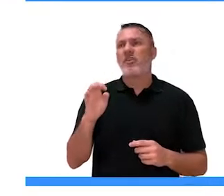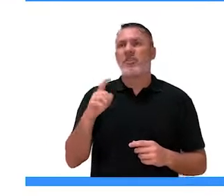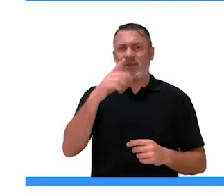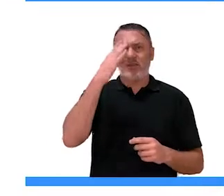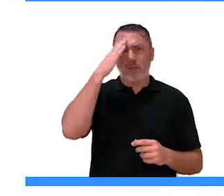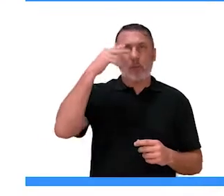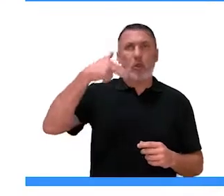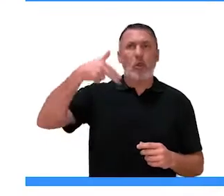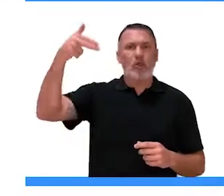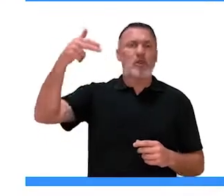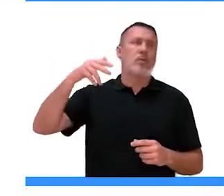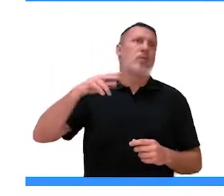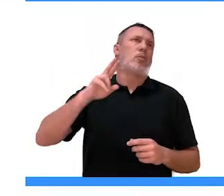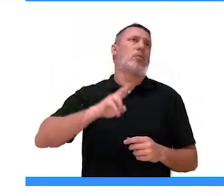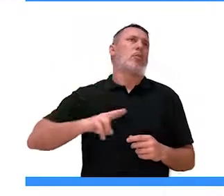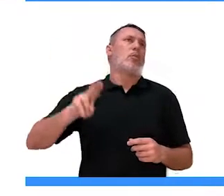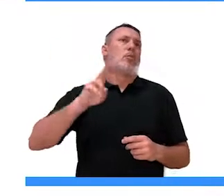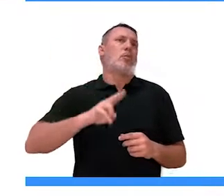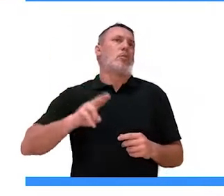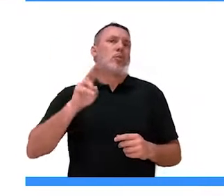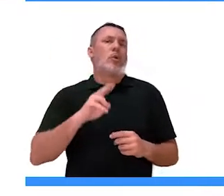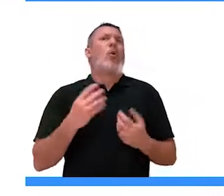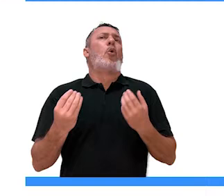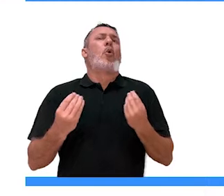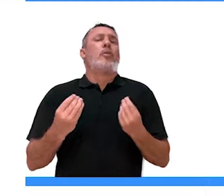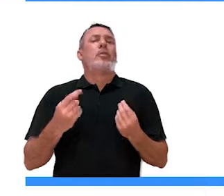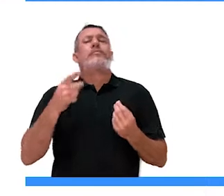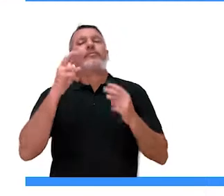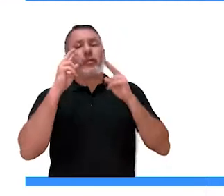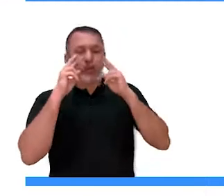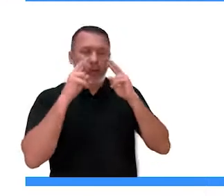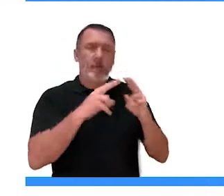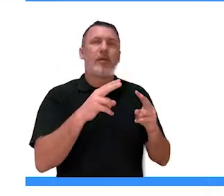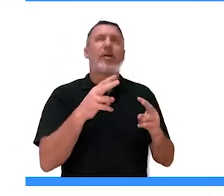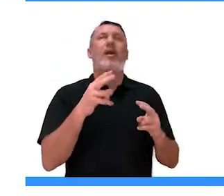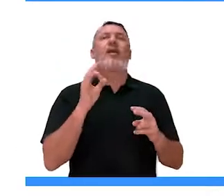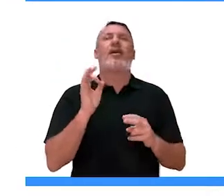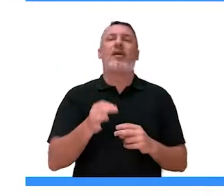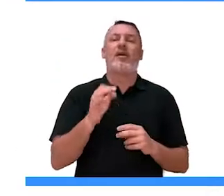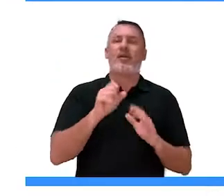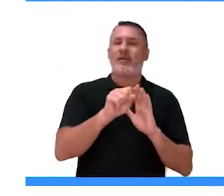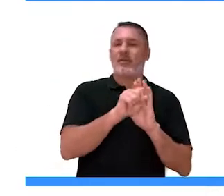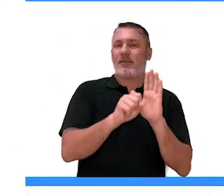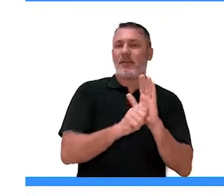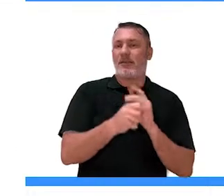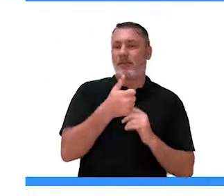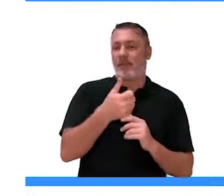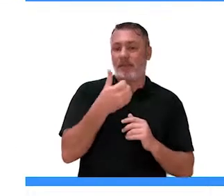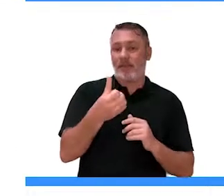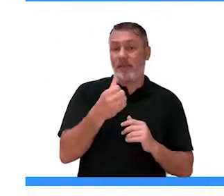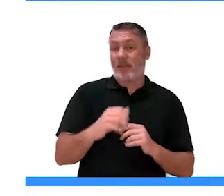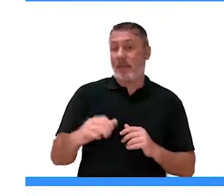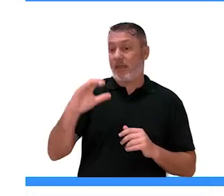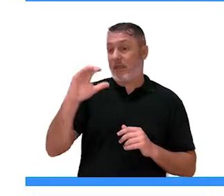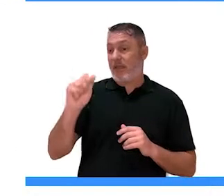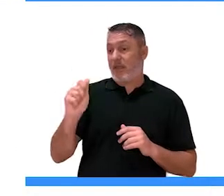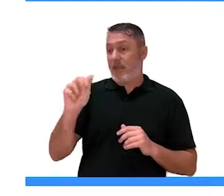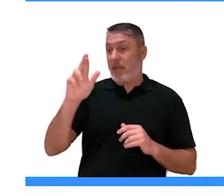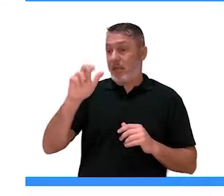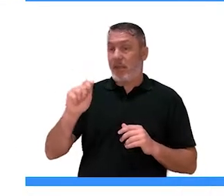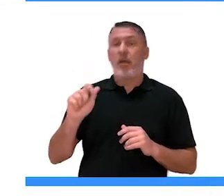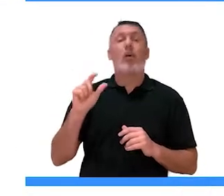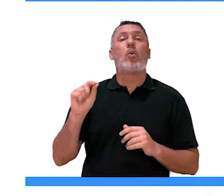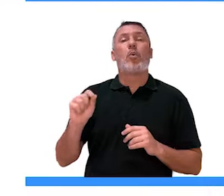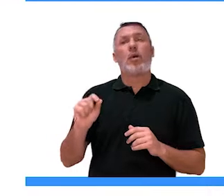tão repetida no Nordeste brasileiro, faz-se necessário voltar a olhar para o século XVI. Cabra remete à forma com que